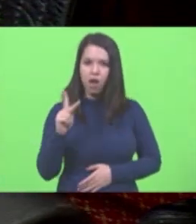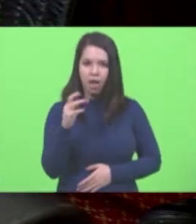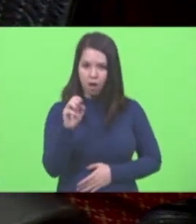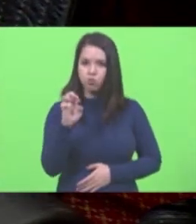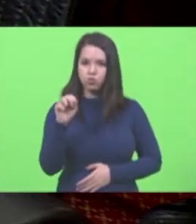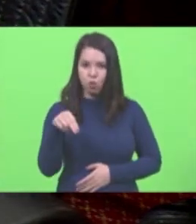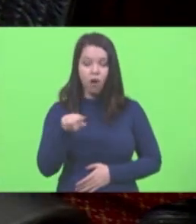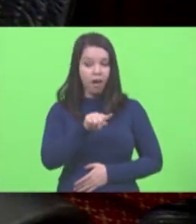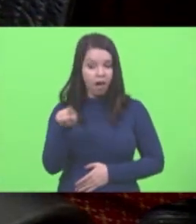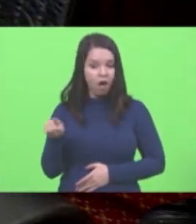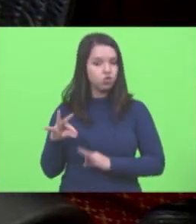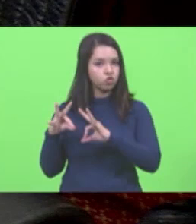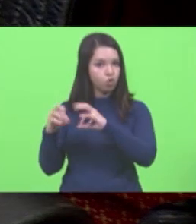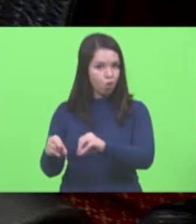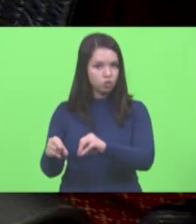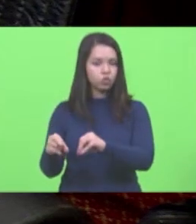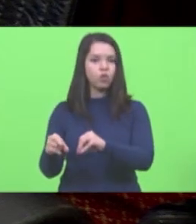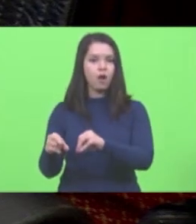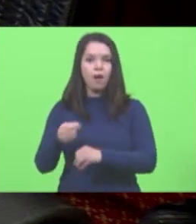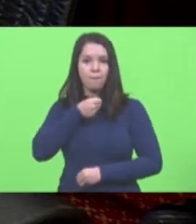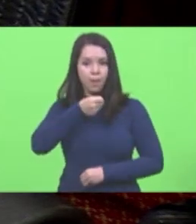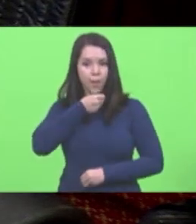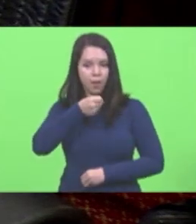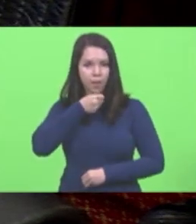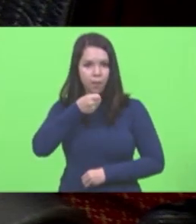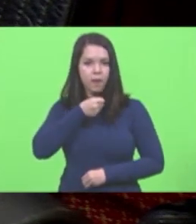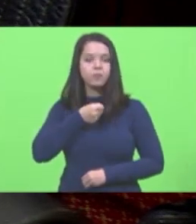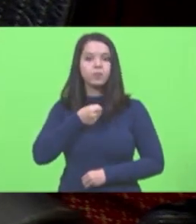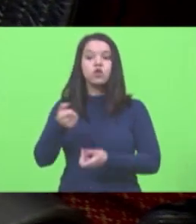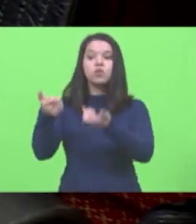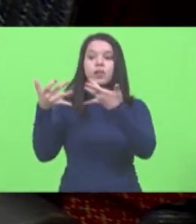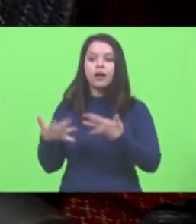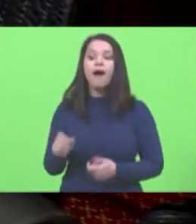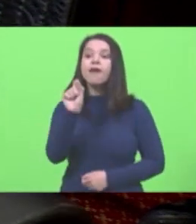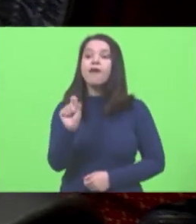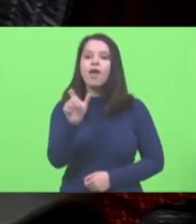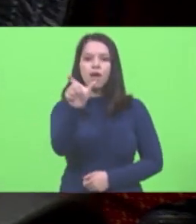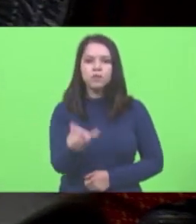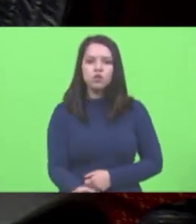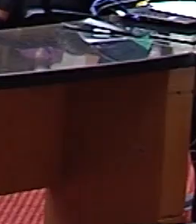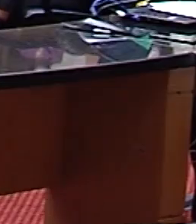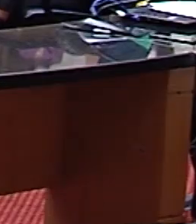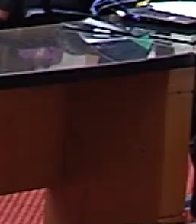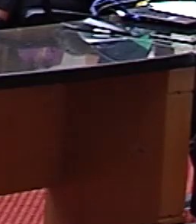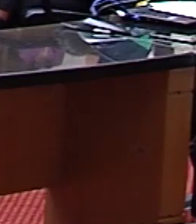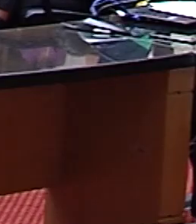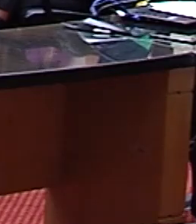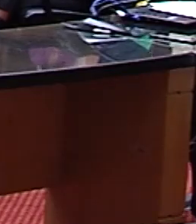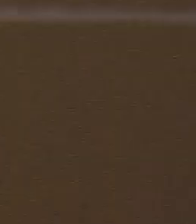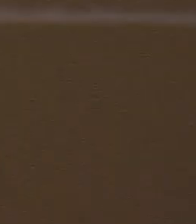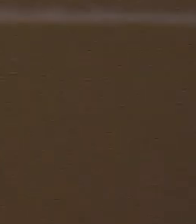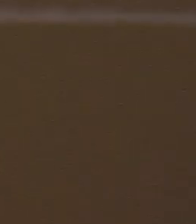conjunto, possam dizer quem está mentindo. E nós descobramos quem está dizendo a verdade. Durante a sessão,